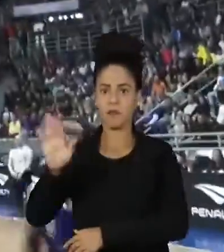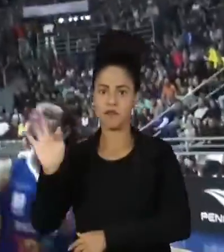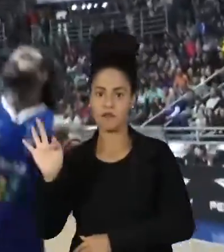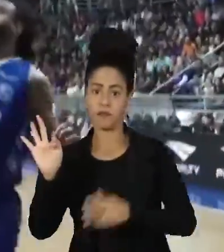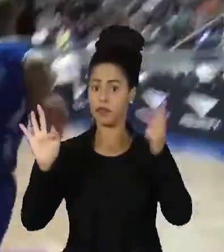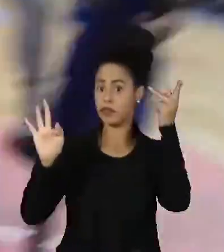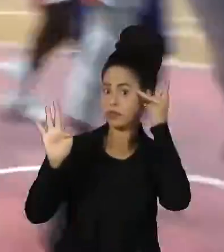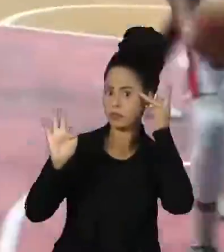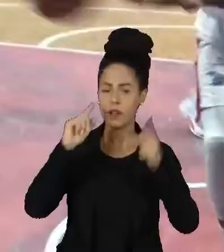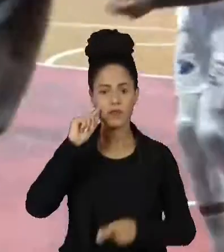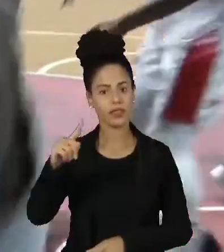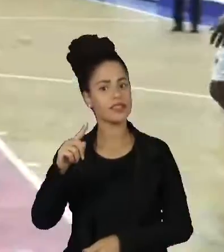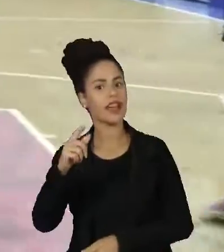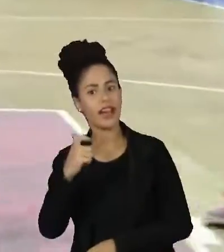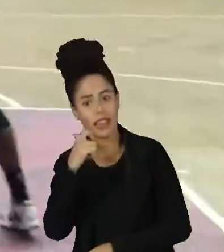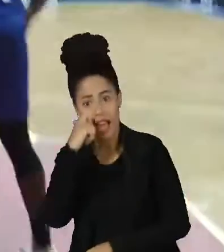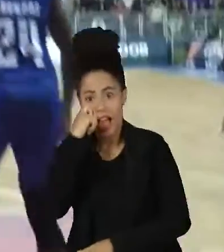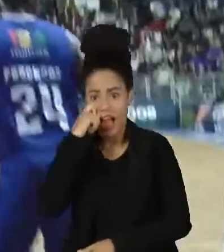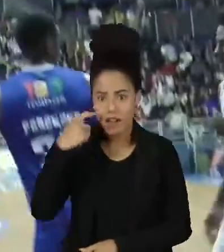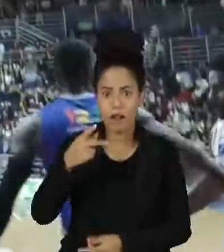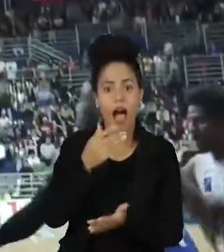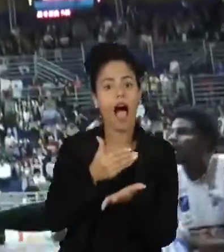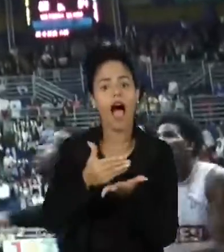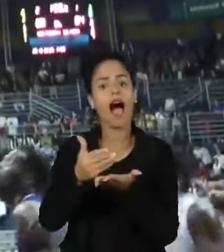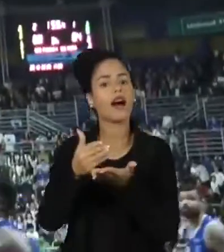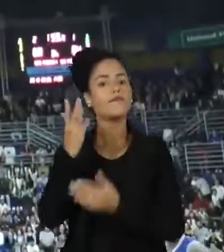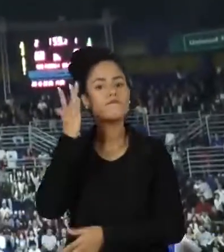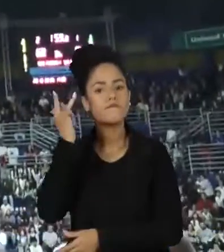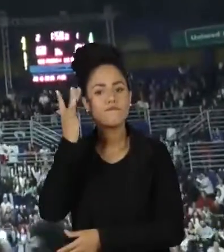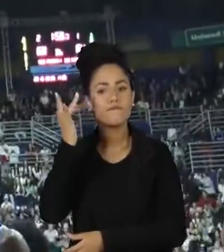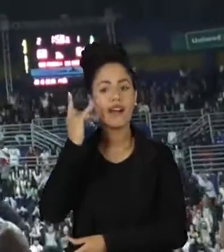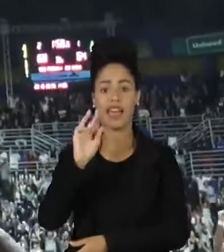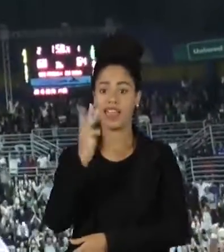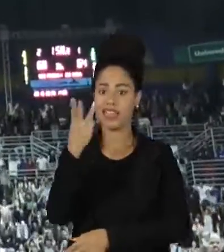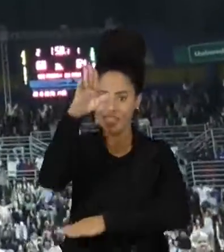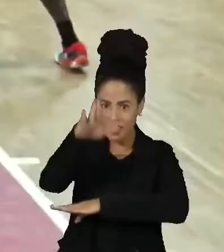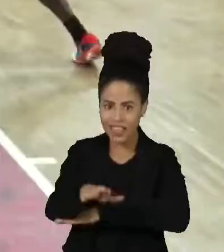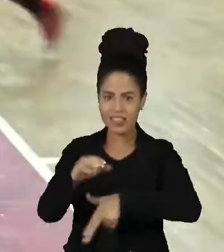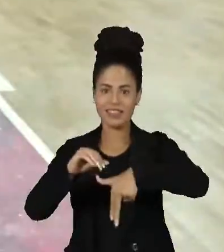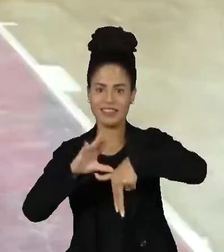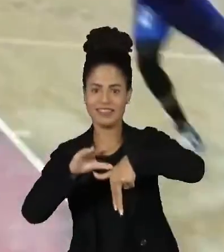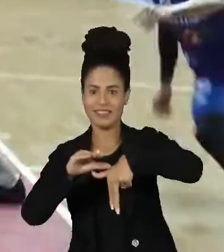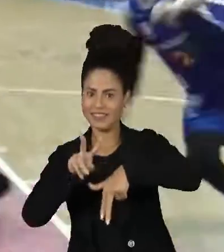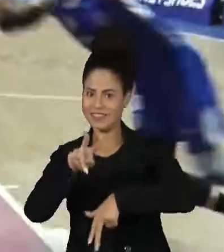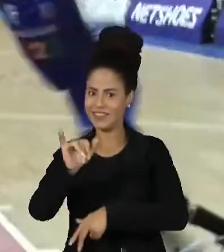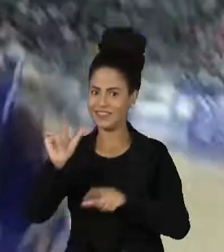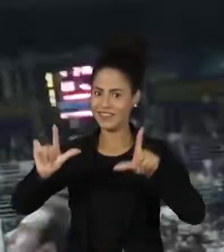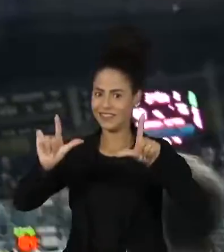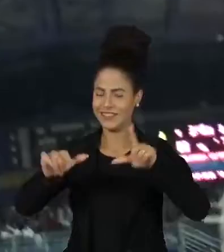São Paulo você confere ao vivo amanhã, a partir das 3 da tarde, aqui na TV Cultura.